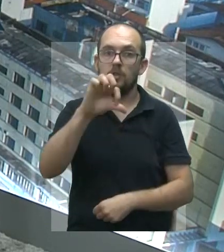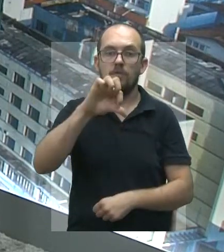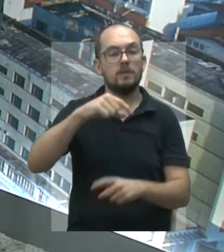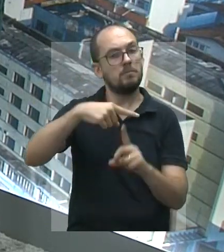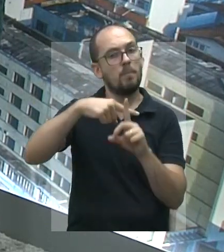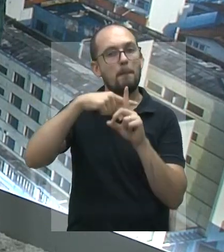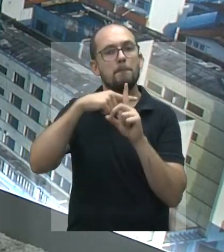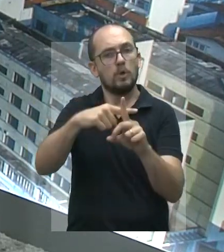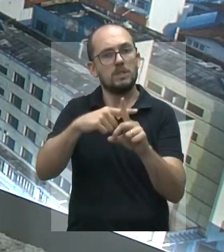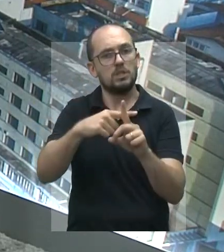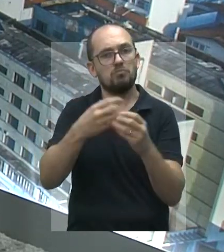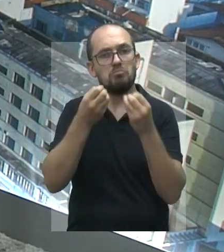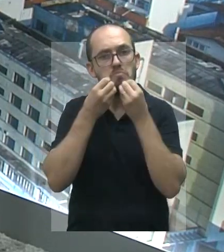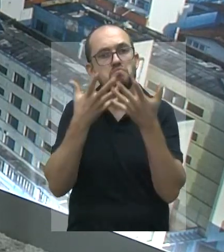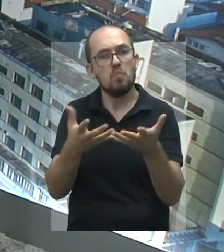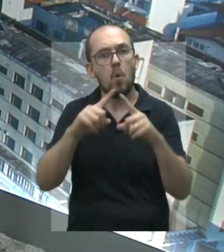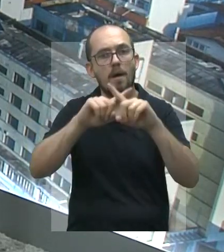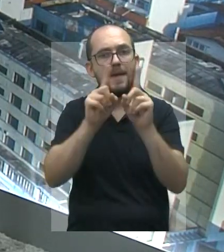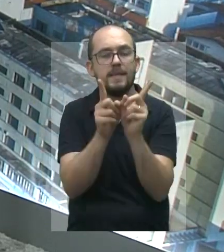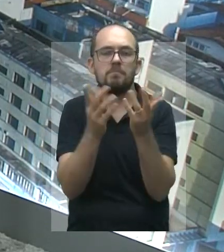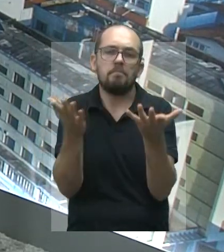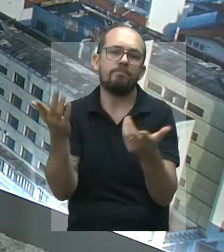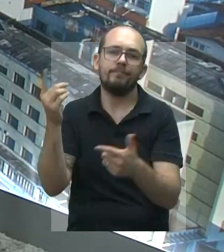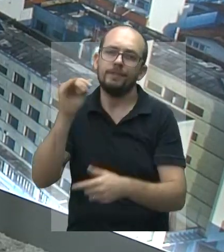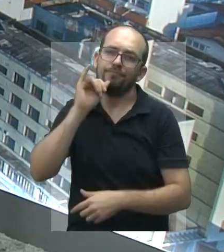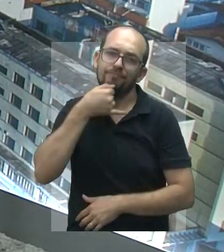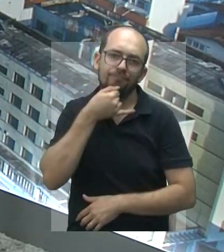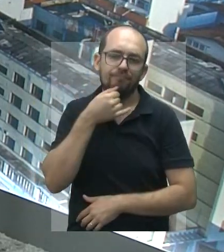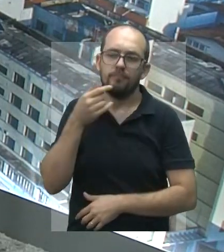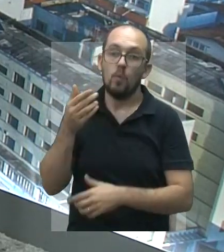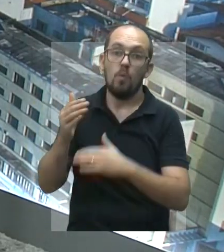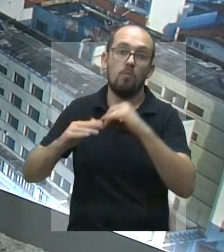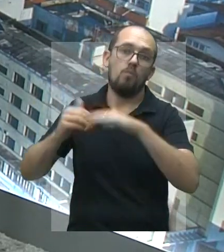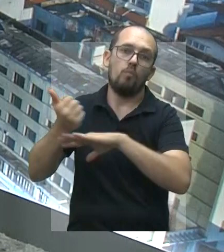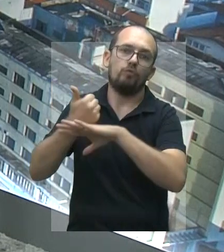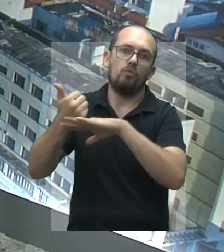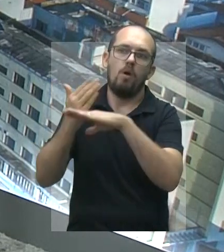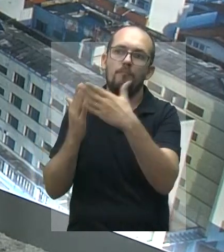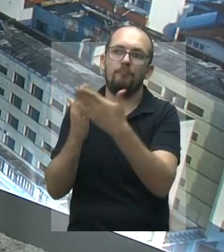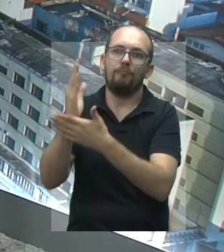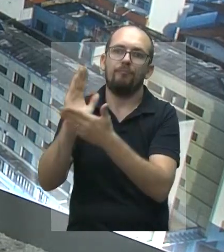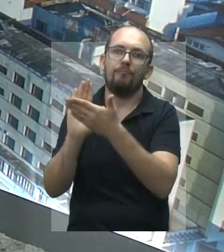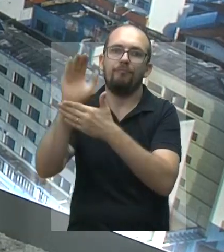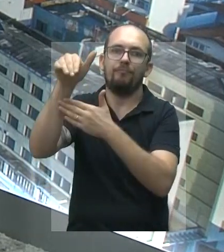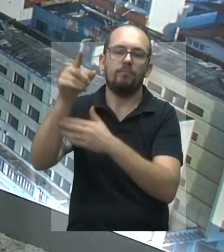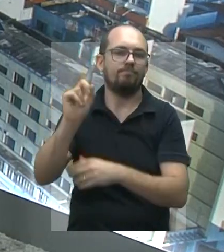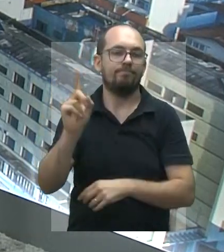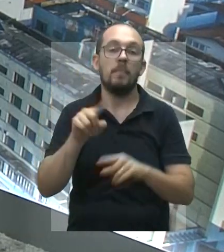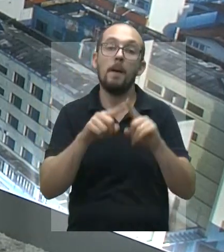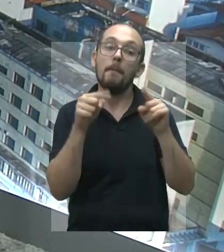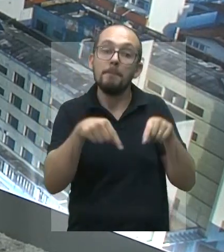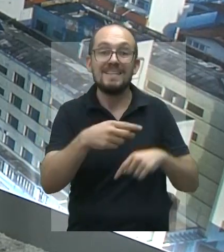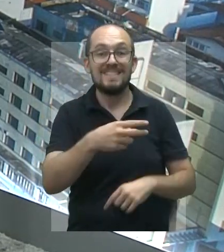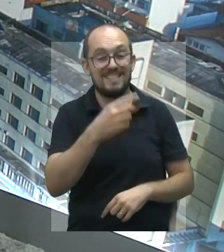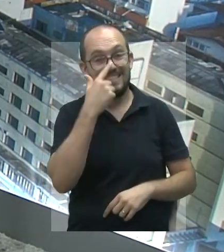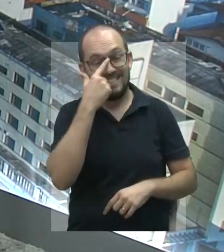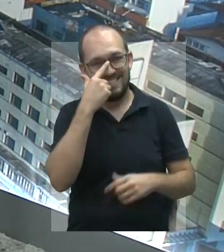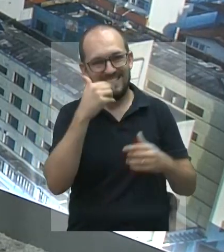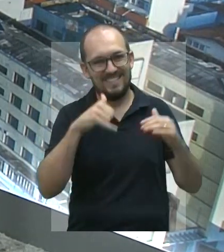positivo para o 15 de Jaú, realmente não conquistou o acesso, inclusive este Campeonato Paulista Sub-20 da segunda divisão não